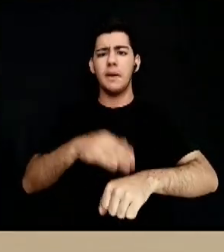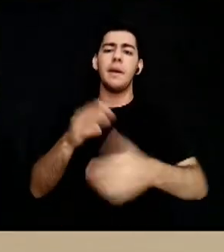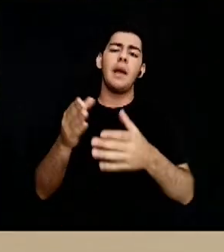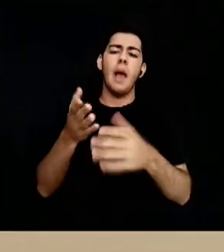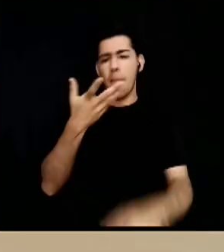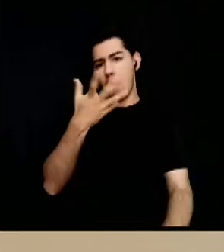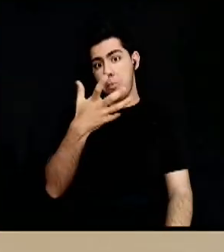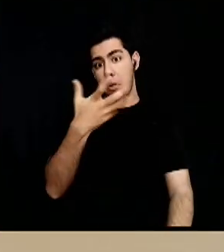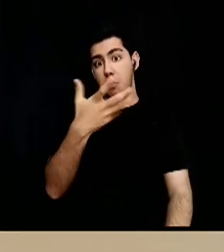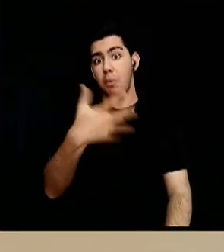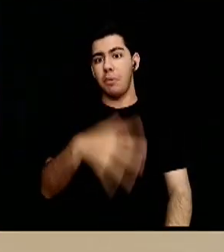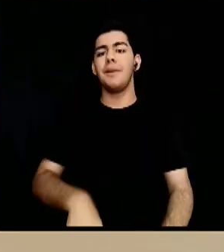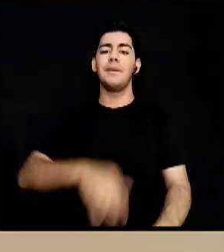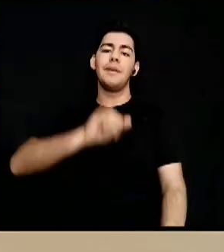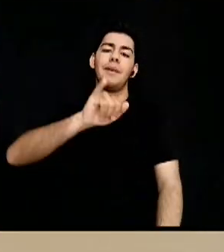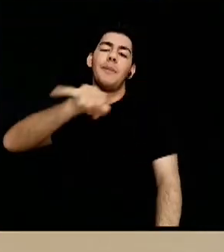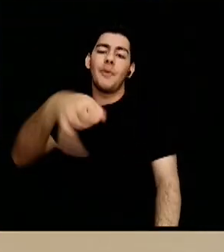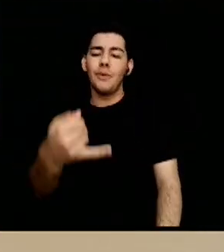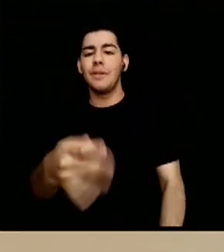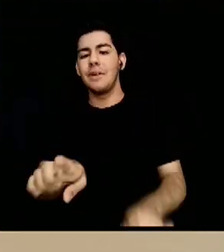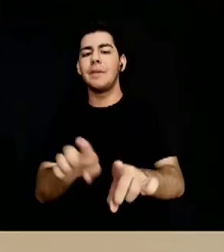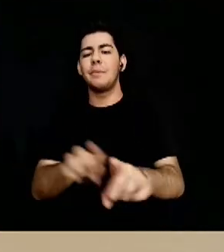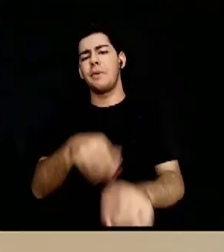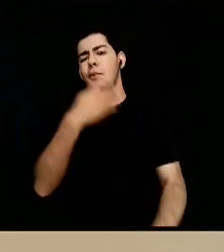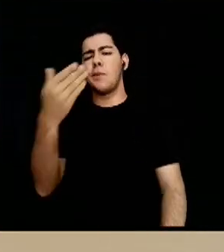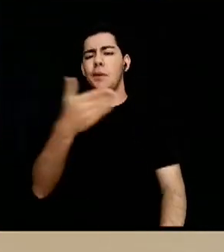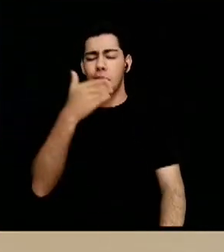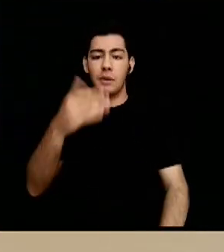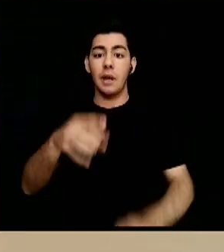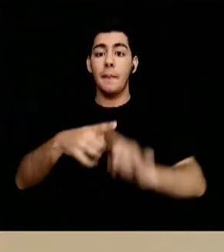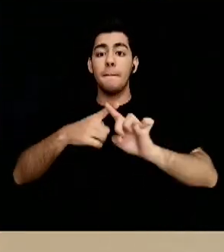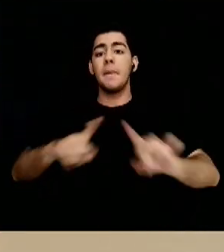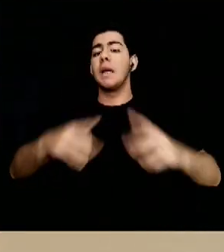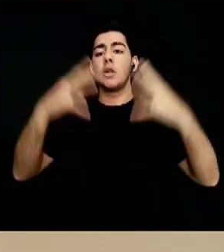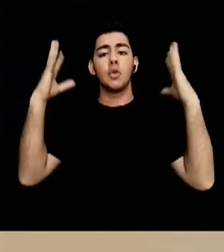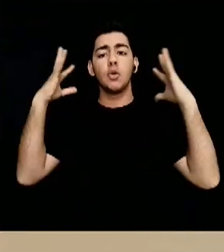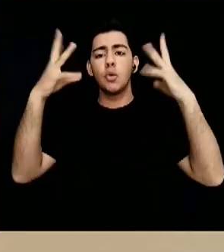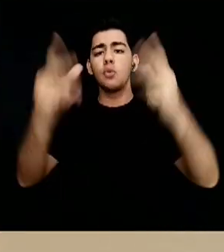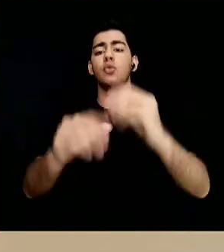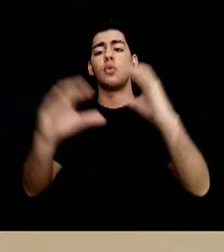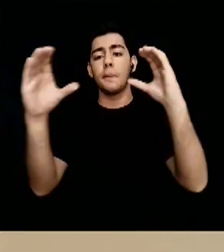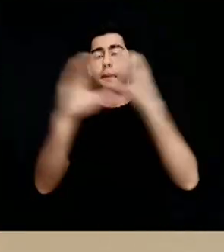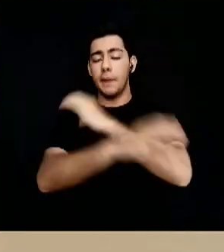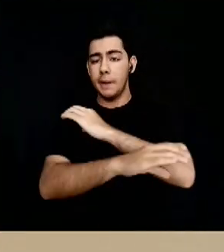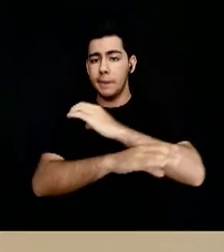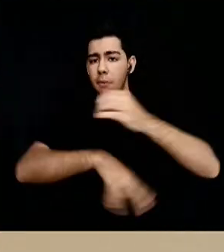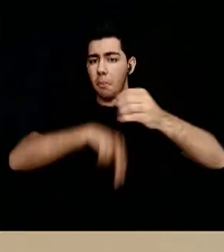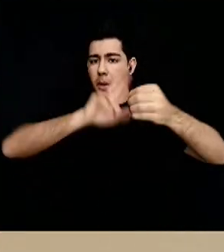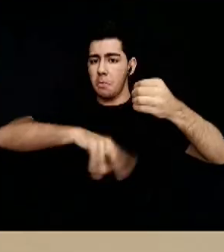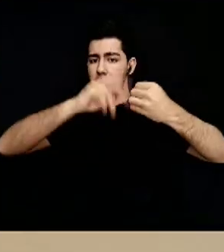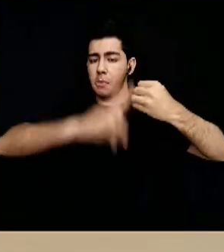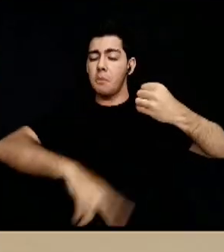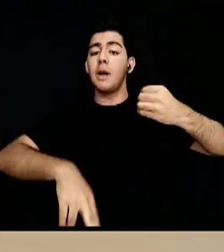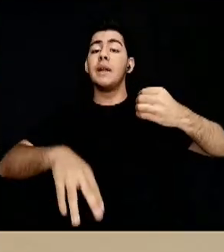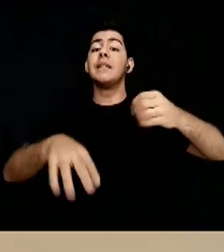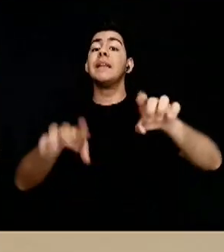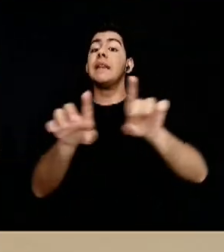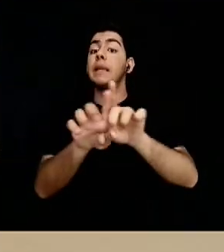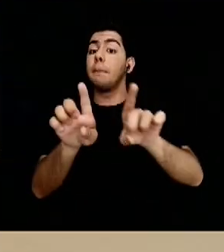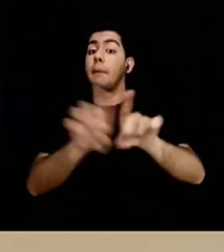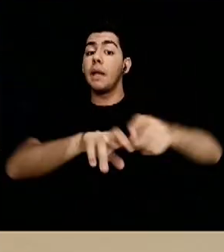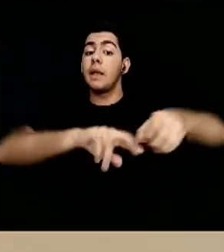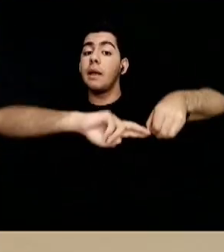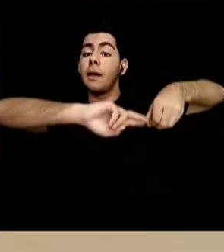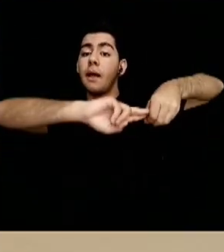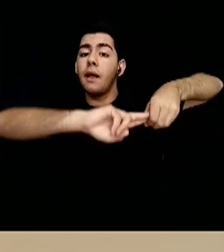Para facilitar, mas tem que passar na peça toda. E absorve rapidinho, né? Olha só. Ela fica com um leve